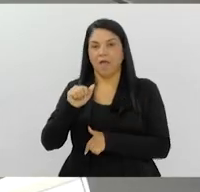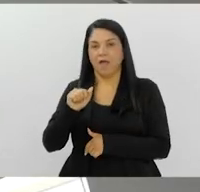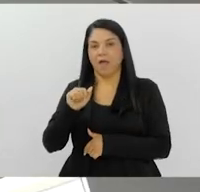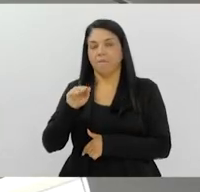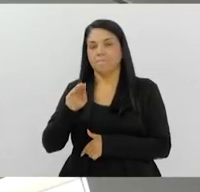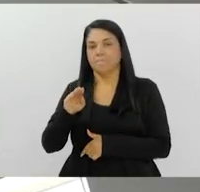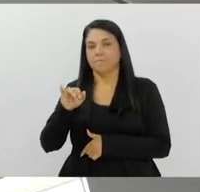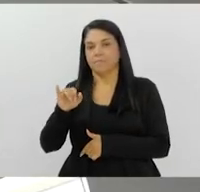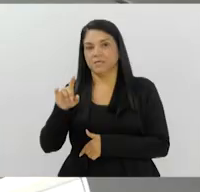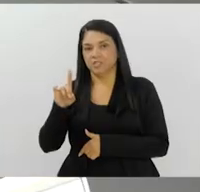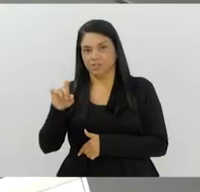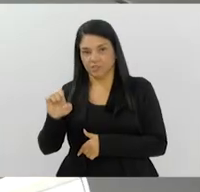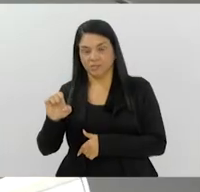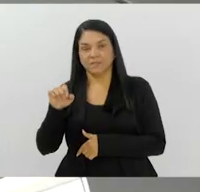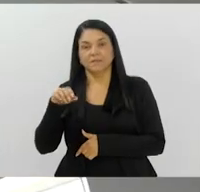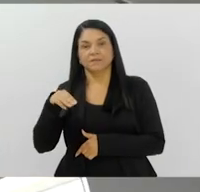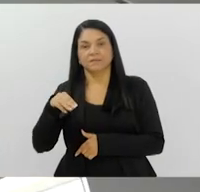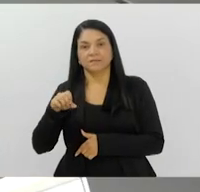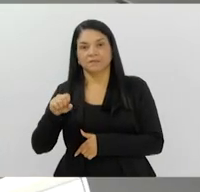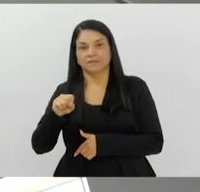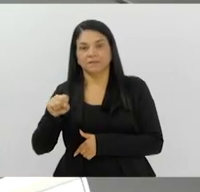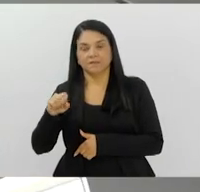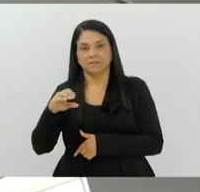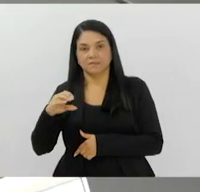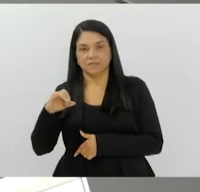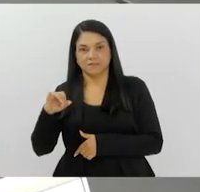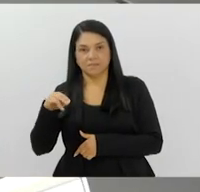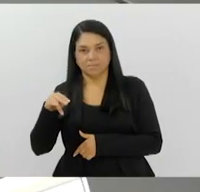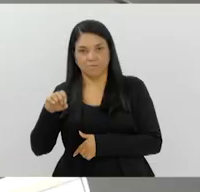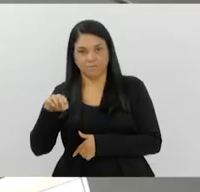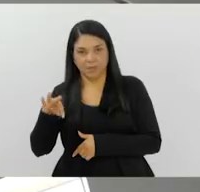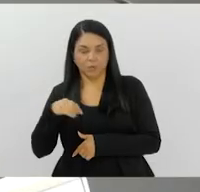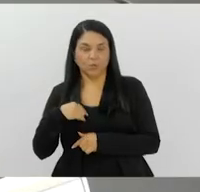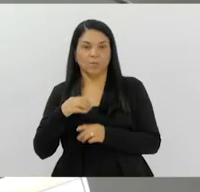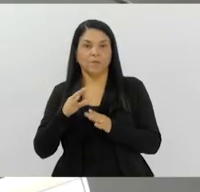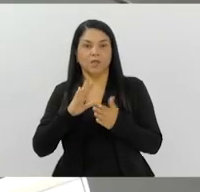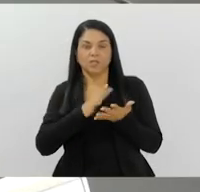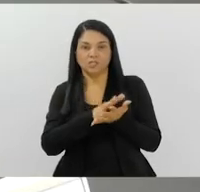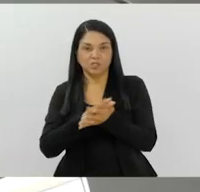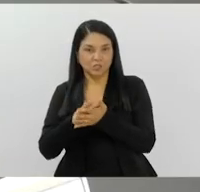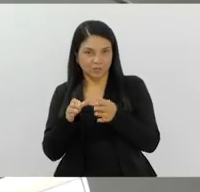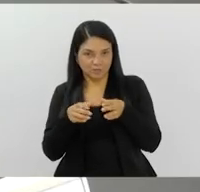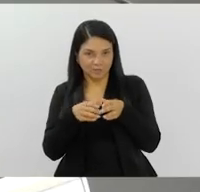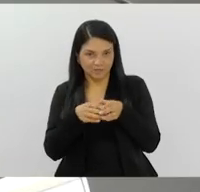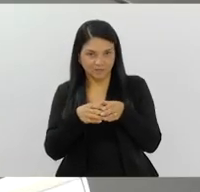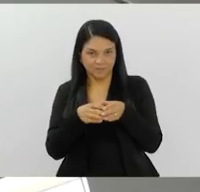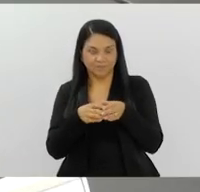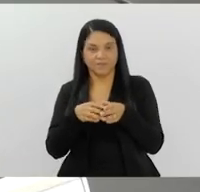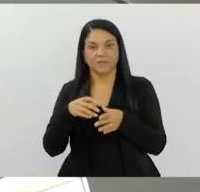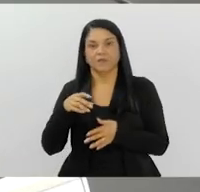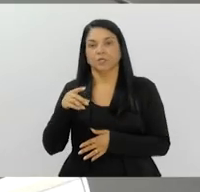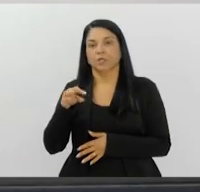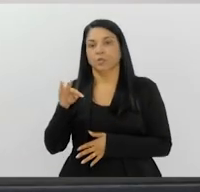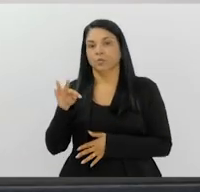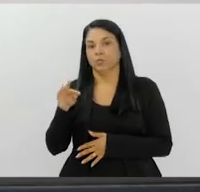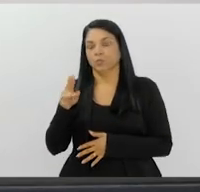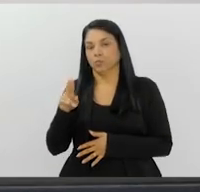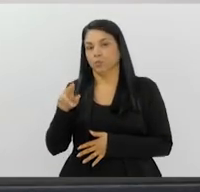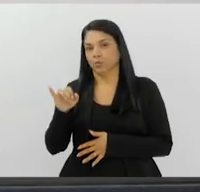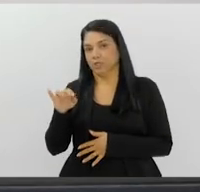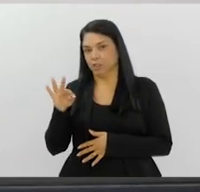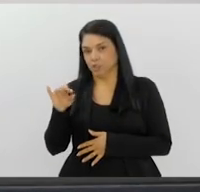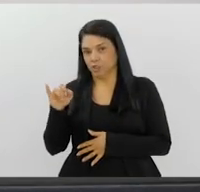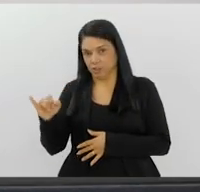reconhecimento paraa escola de samba para Desculpa ter que sair masza não o antes de você sair freit tá deixa eu dizer o